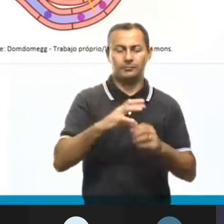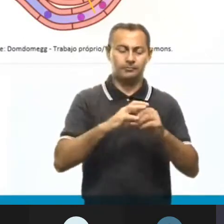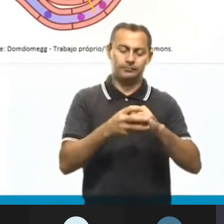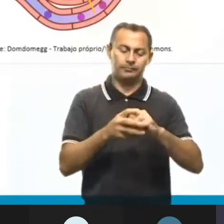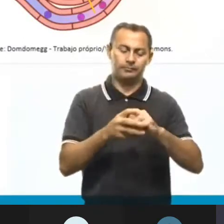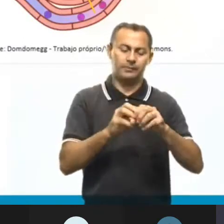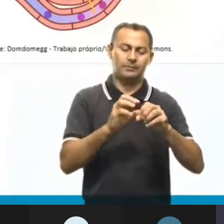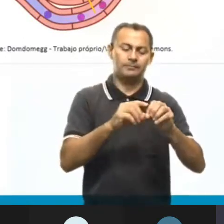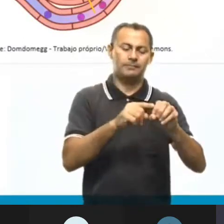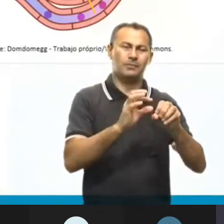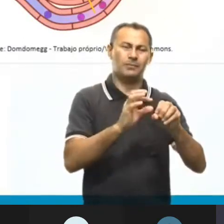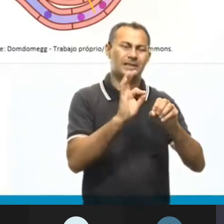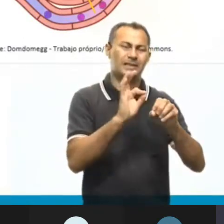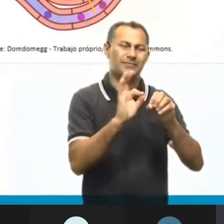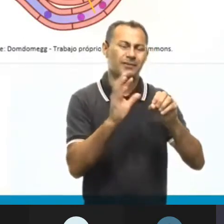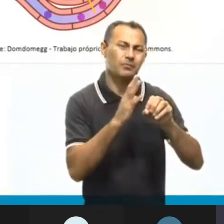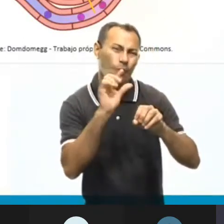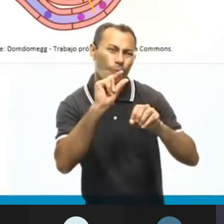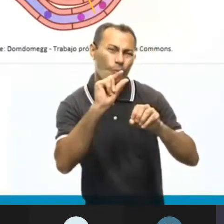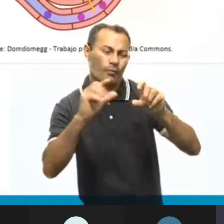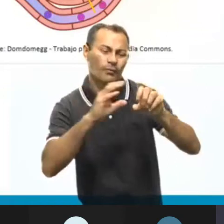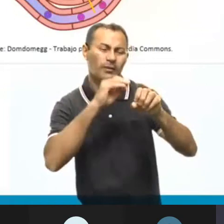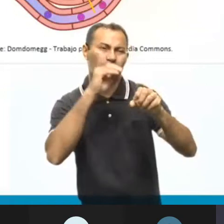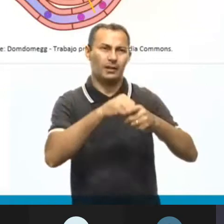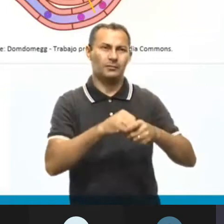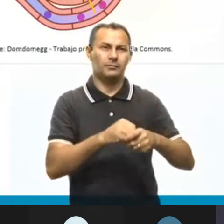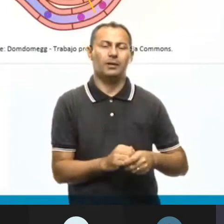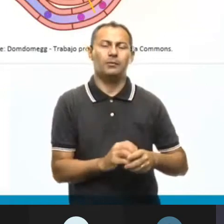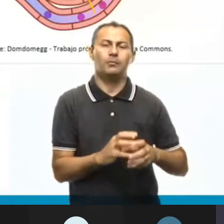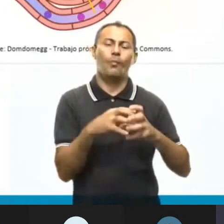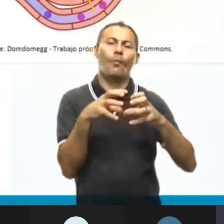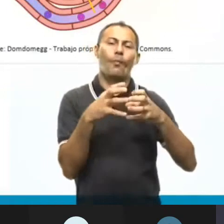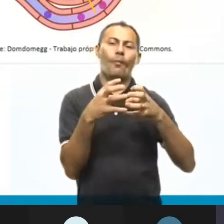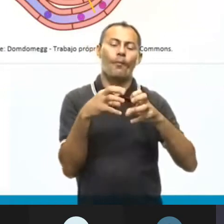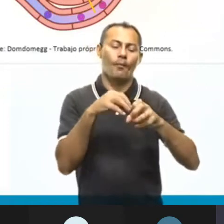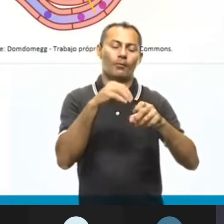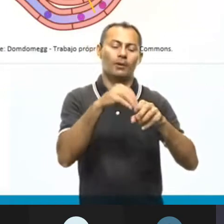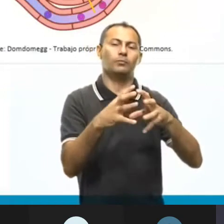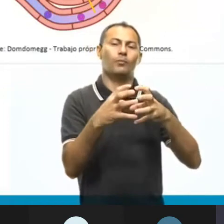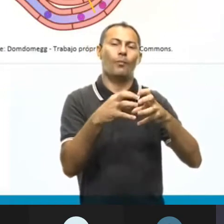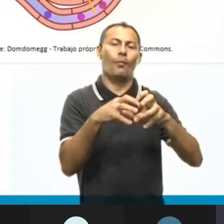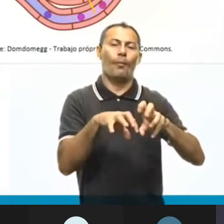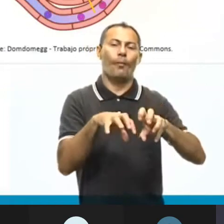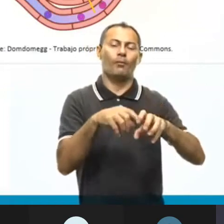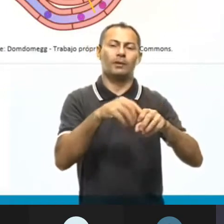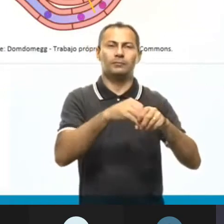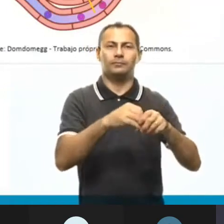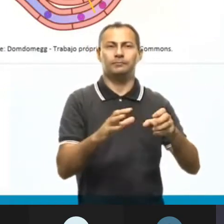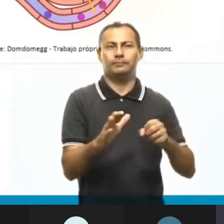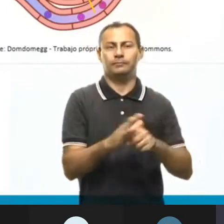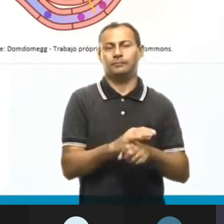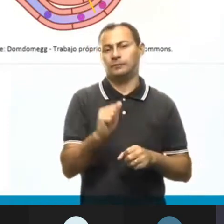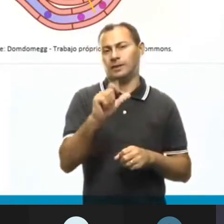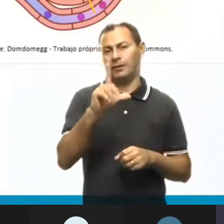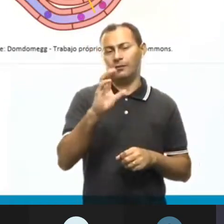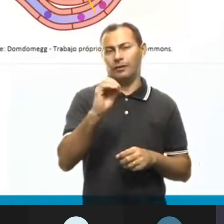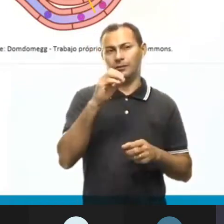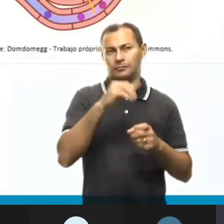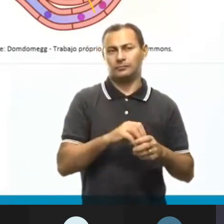um alvéolo e outro aqui, e dentro, oco, né, por quê? Porque ali vai estar preenchido, né, o